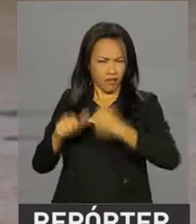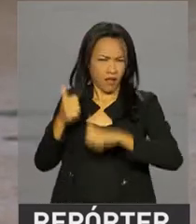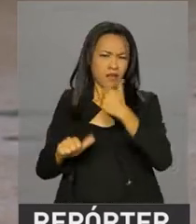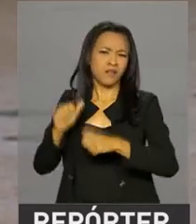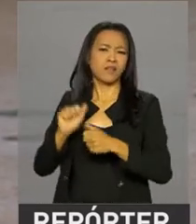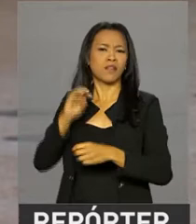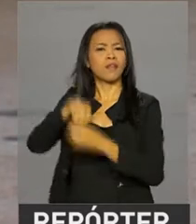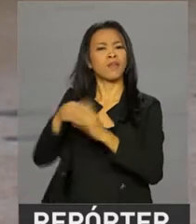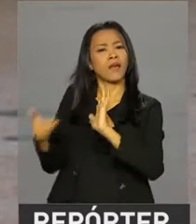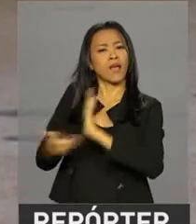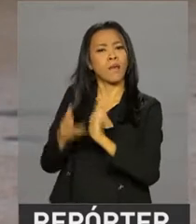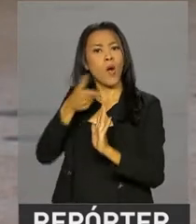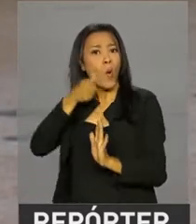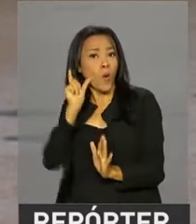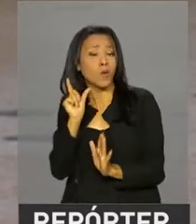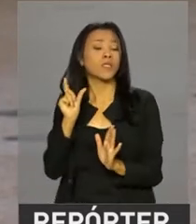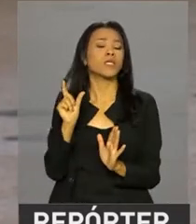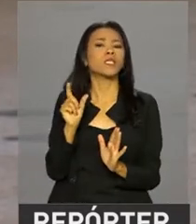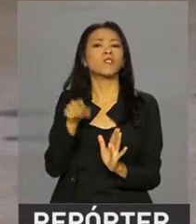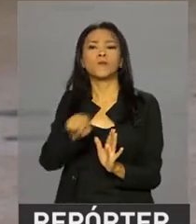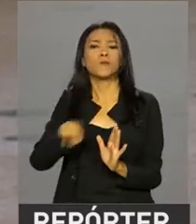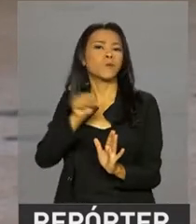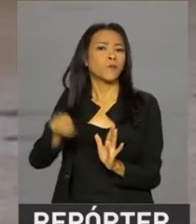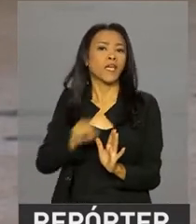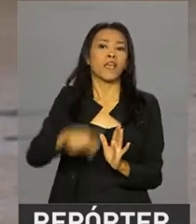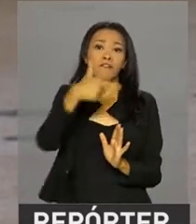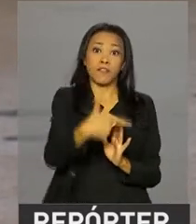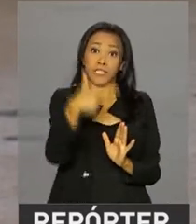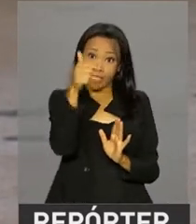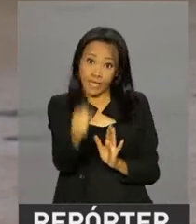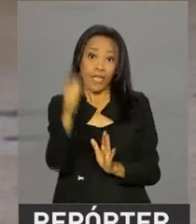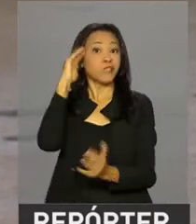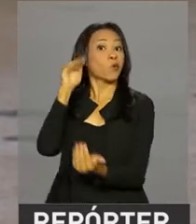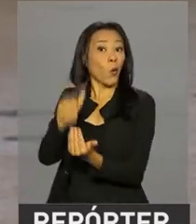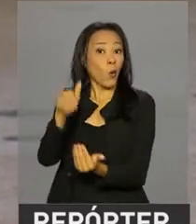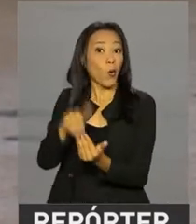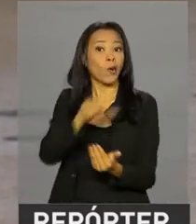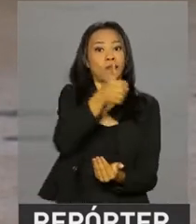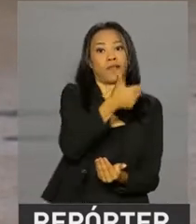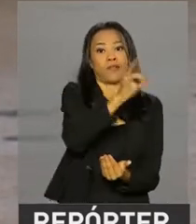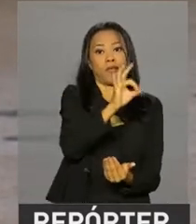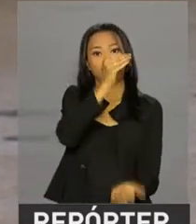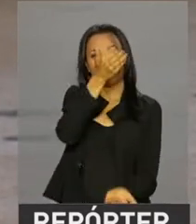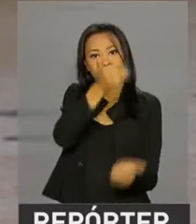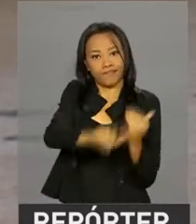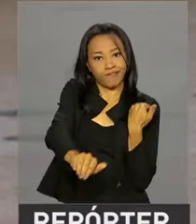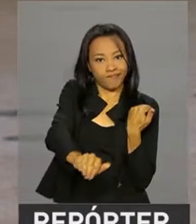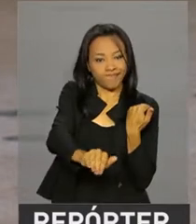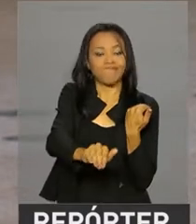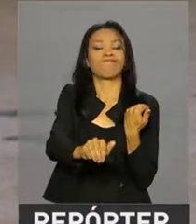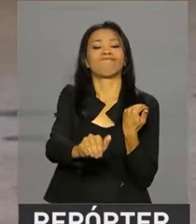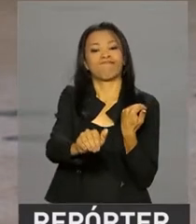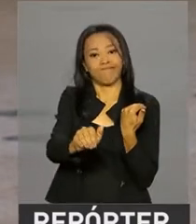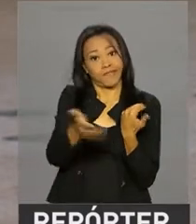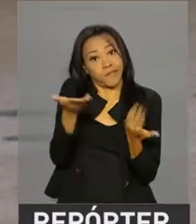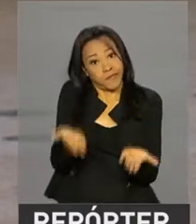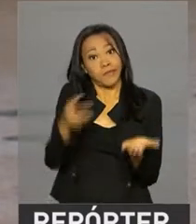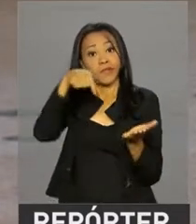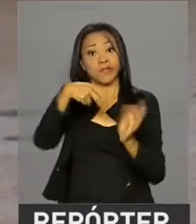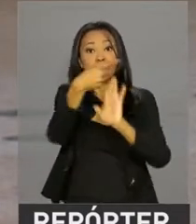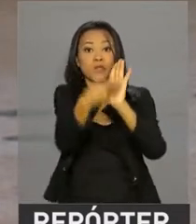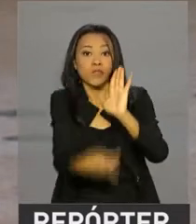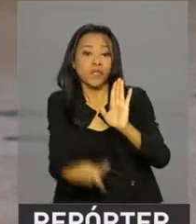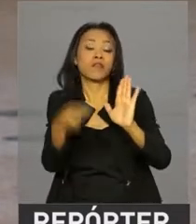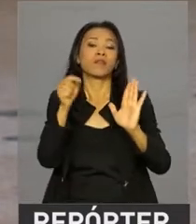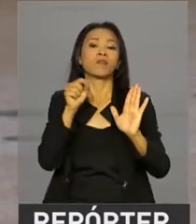Deputados no dia de ontem por 27 votos favoráveis e 10 votos contrários. Esse projeto, como